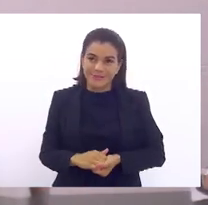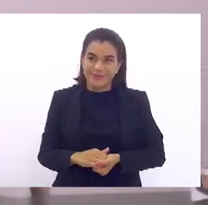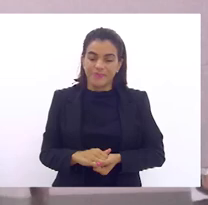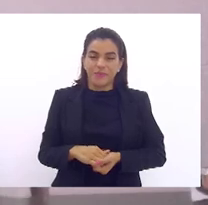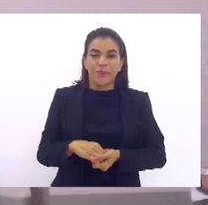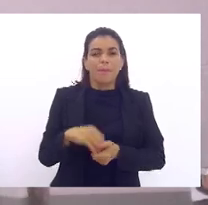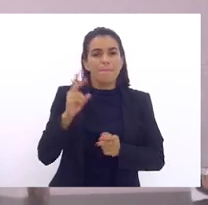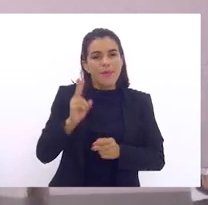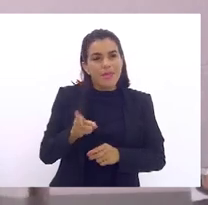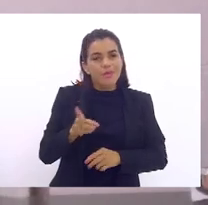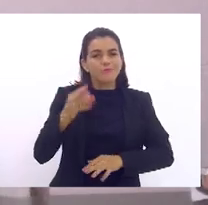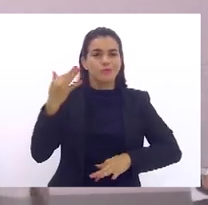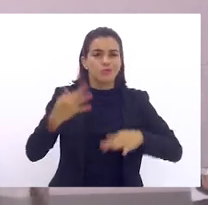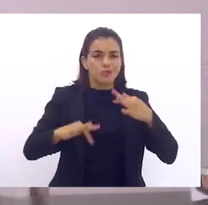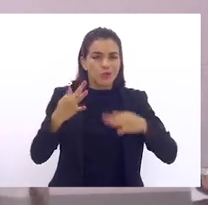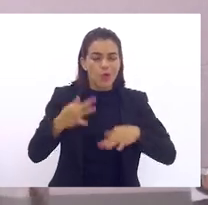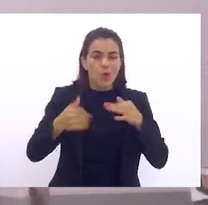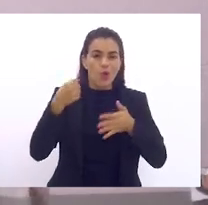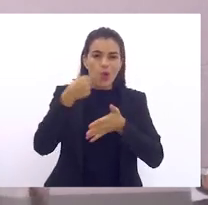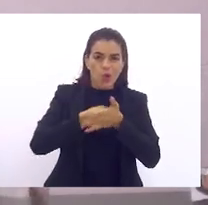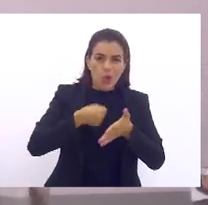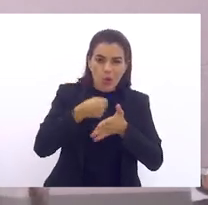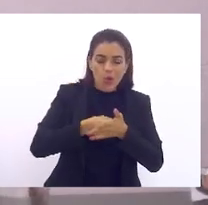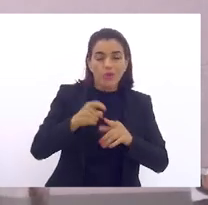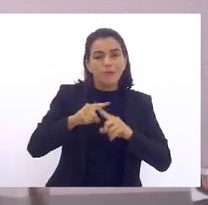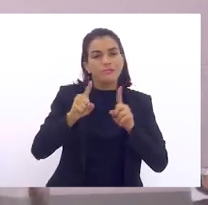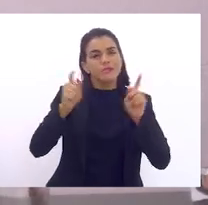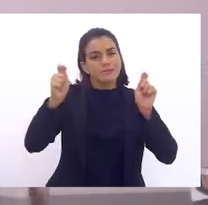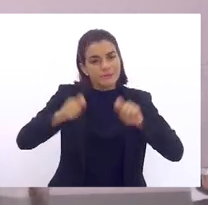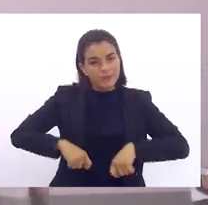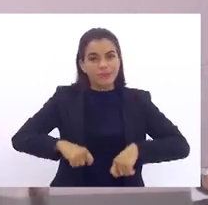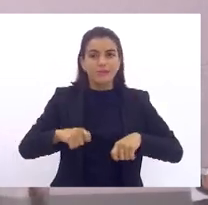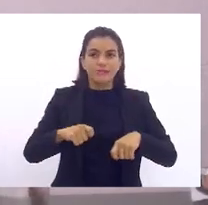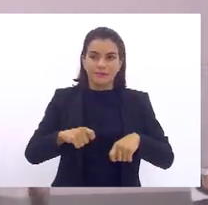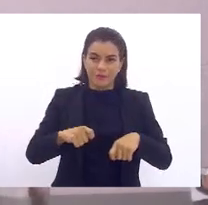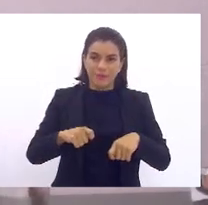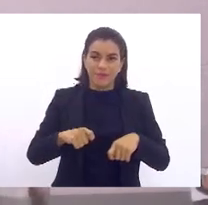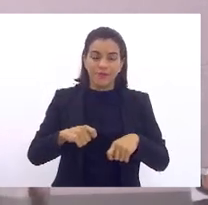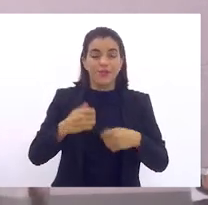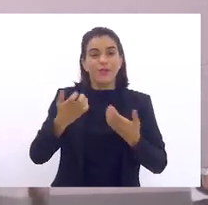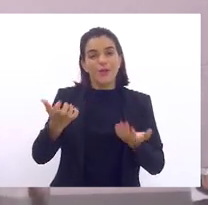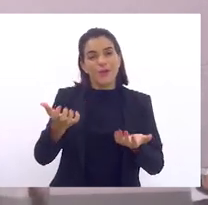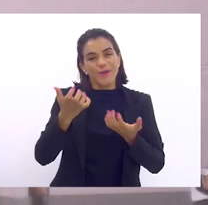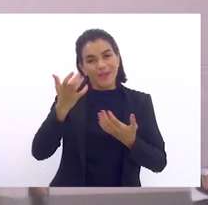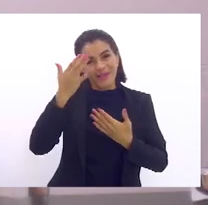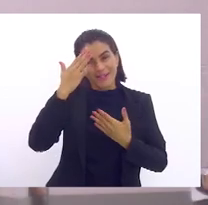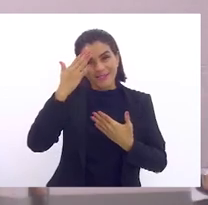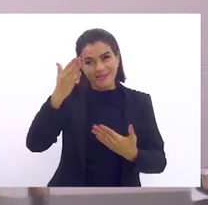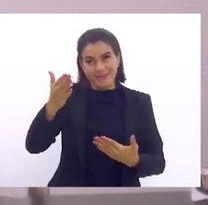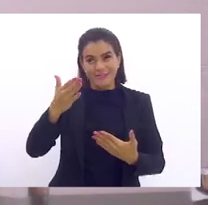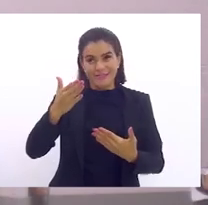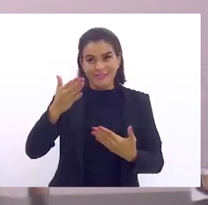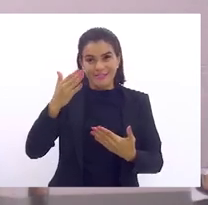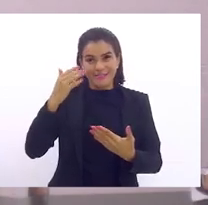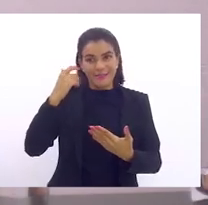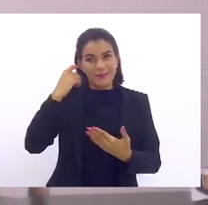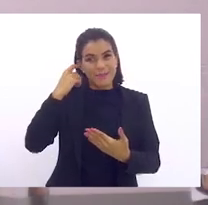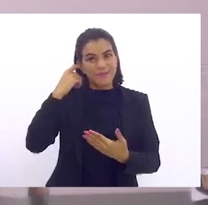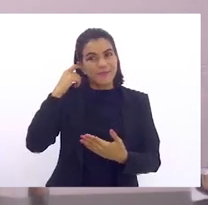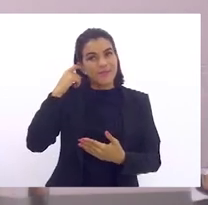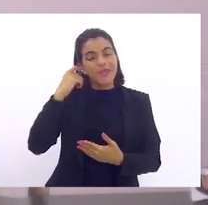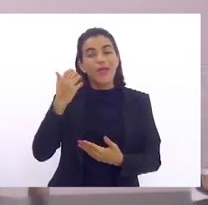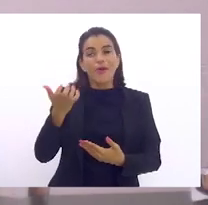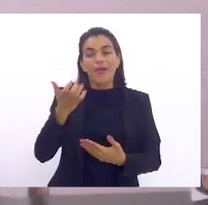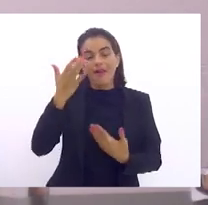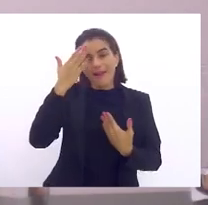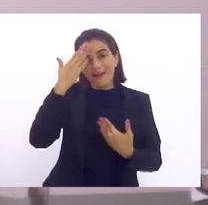suas dores com as suas lutas mas é possível né e eu tô aqui e quero muito agradecer Eu queria agradecer estender também o